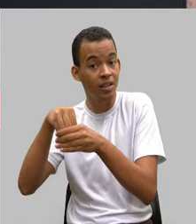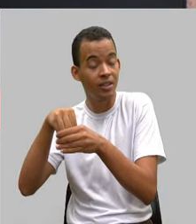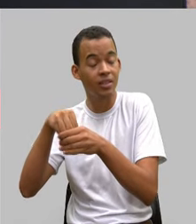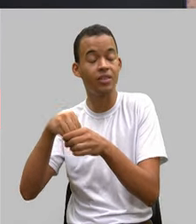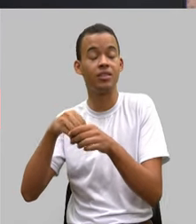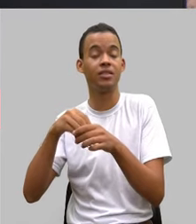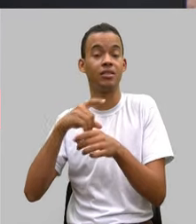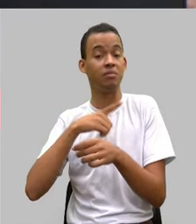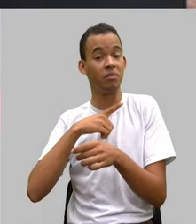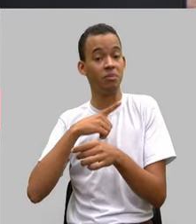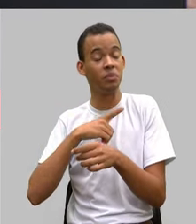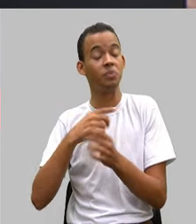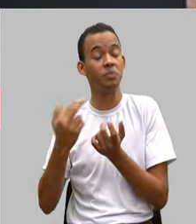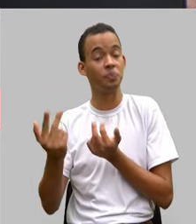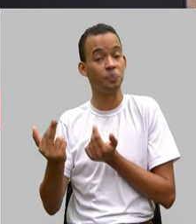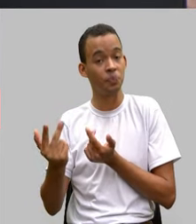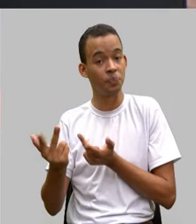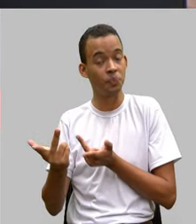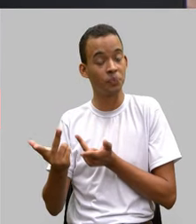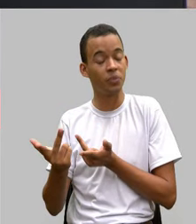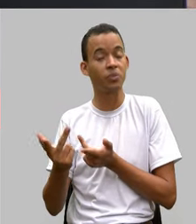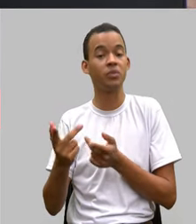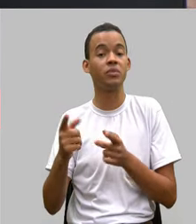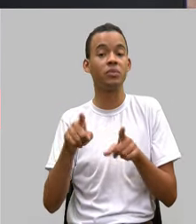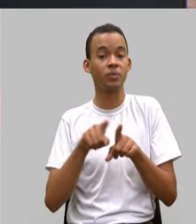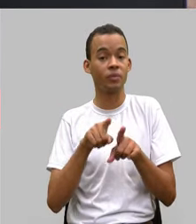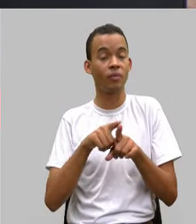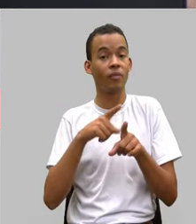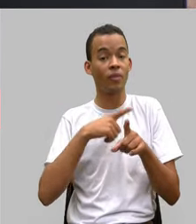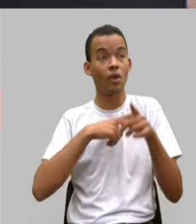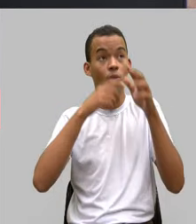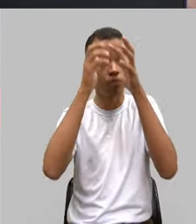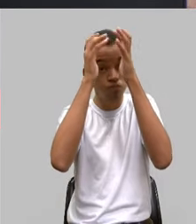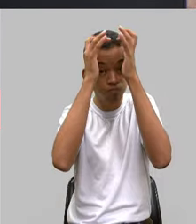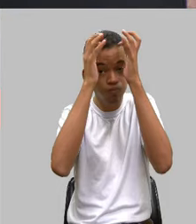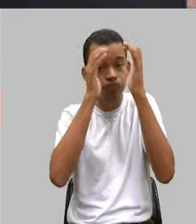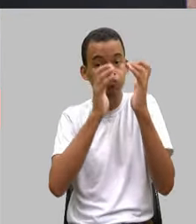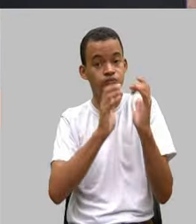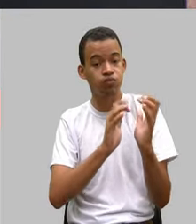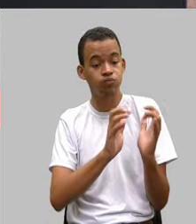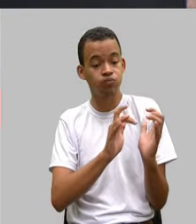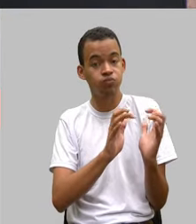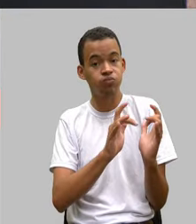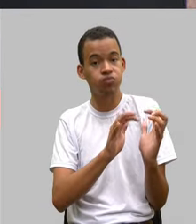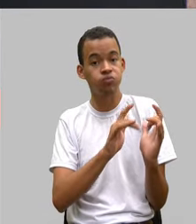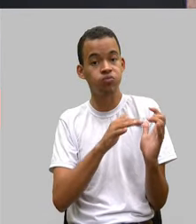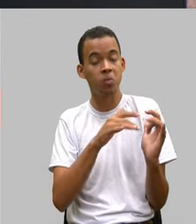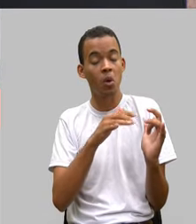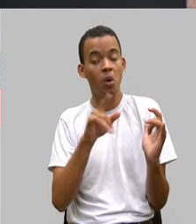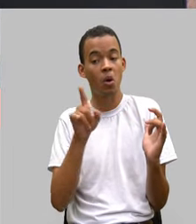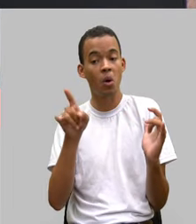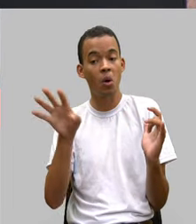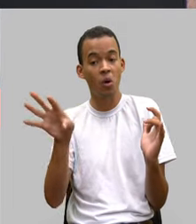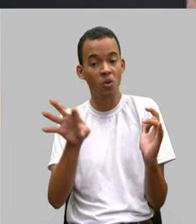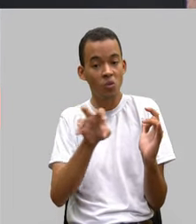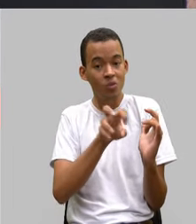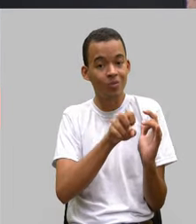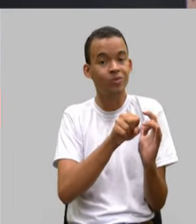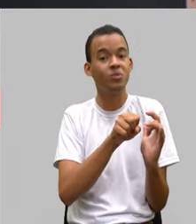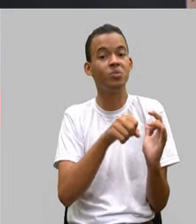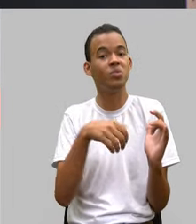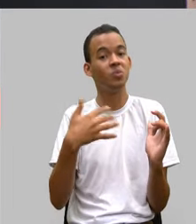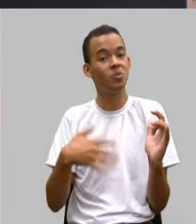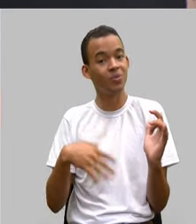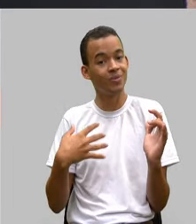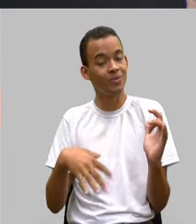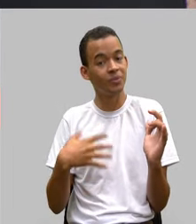importantíssimos a nível cerebrais e a níveis da das células imunes que era a minha área afinal de contas